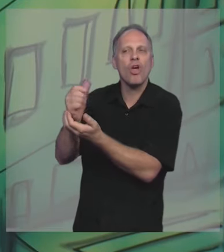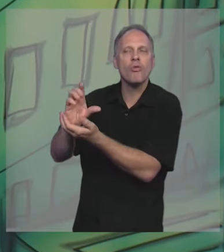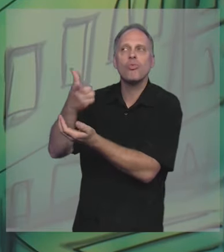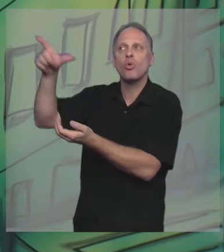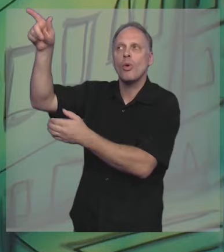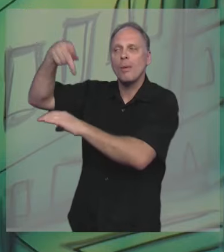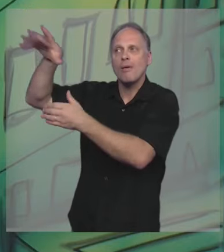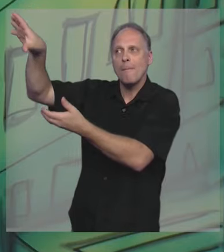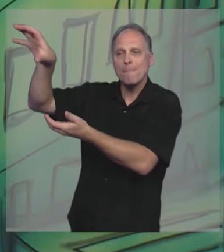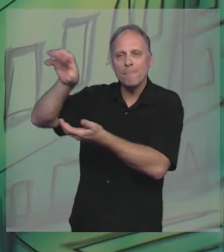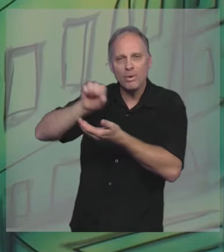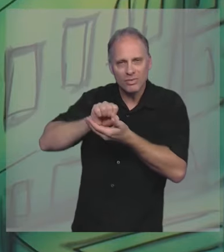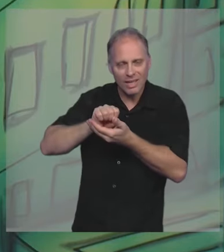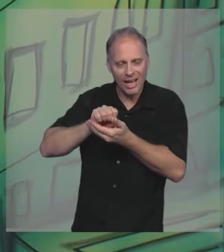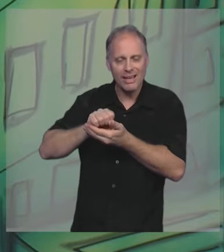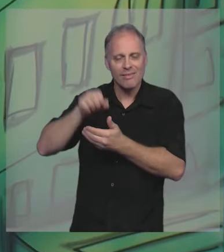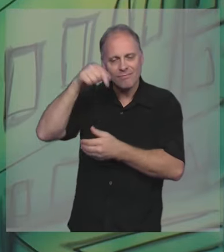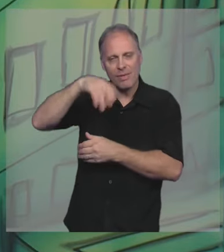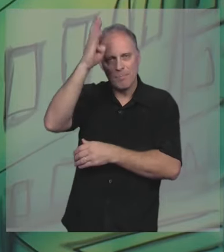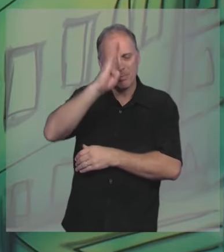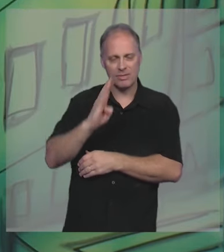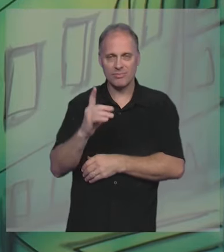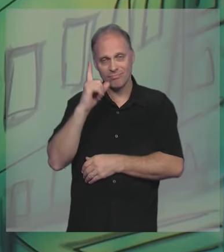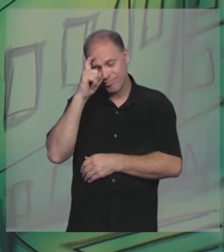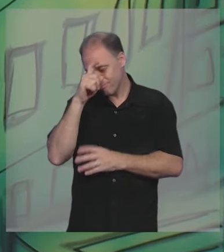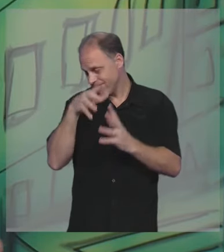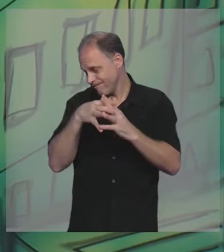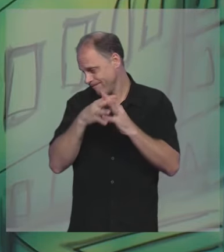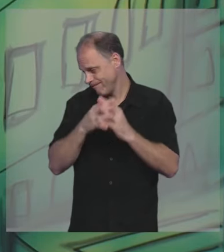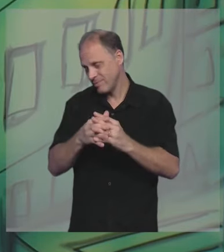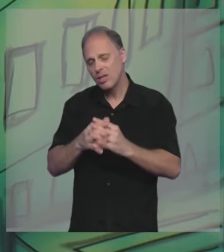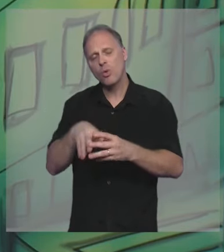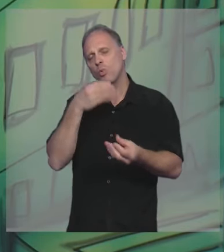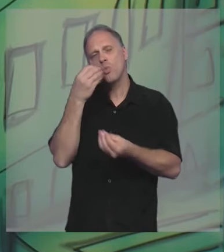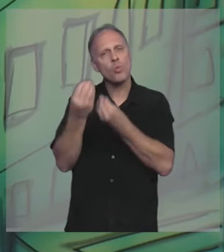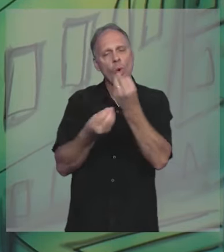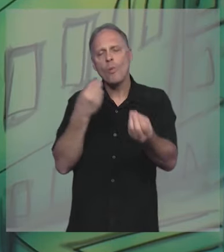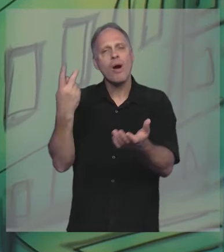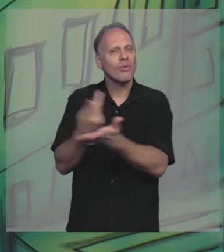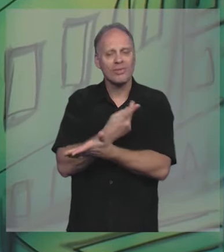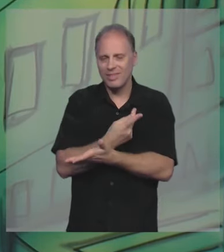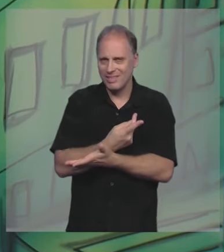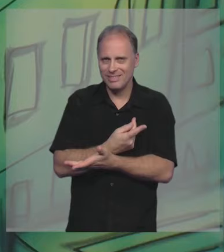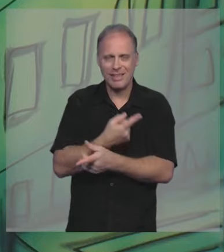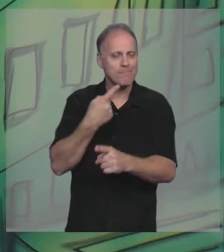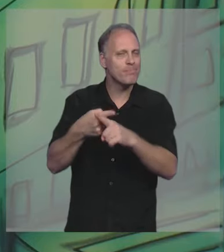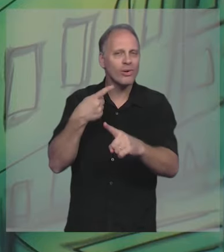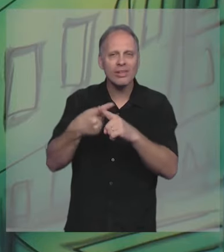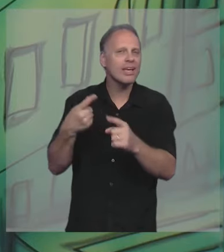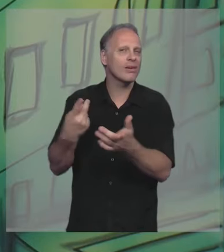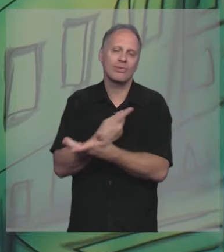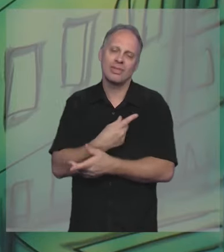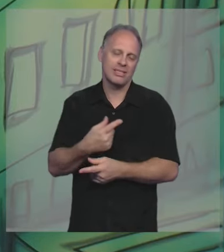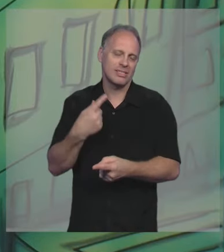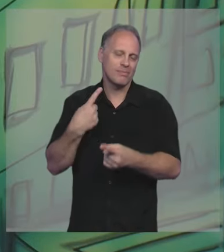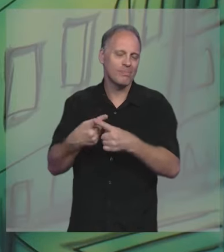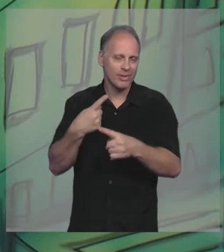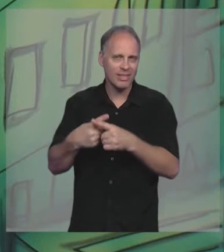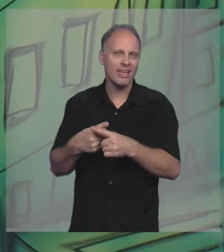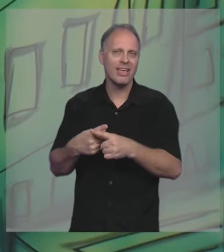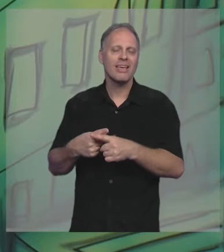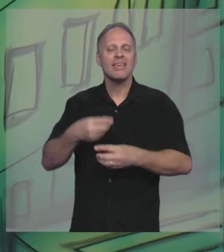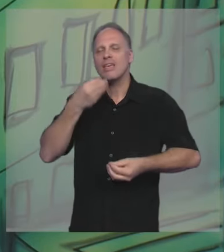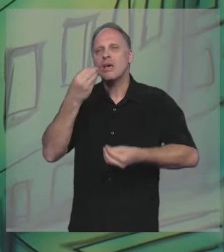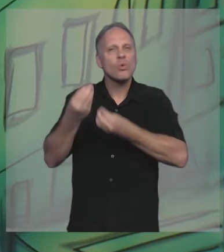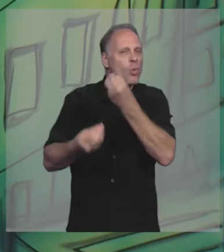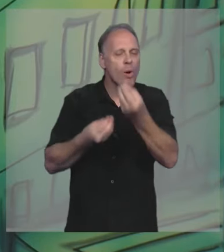investimentos externos venham para o Brasil. De que forma isso acontece, né? Por que acontece e